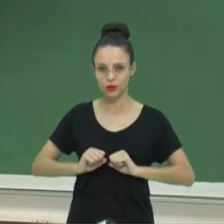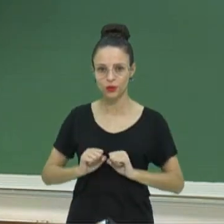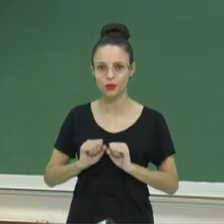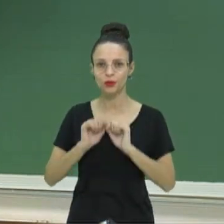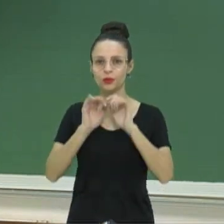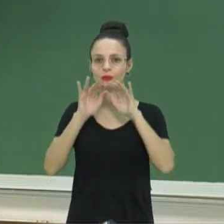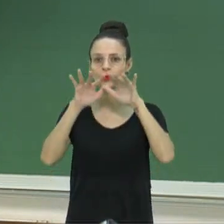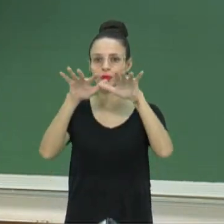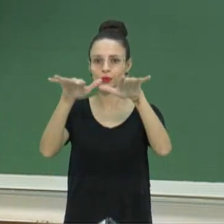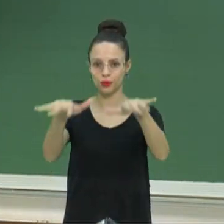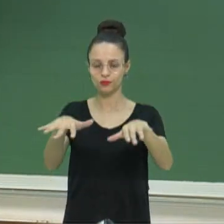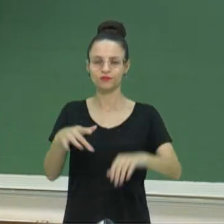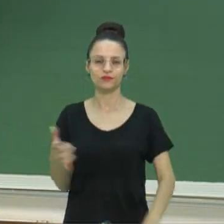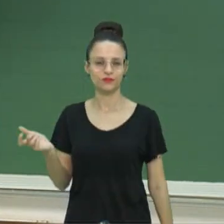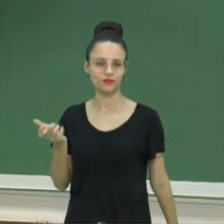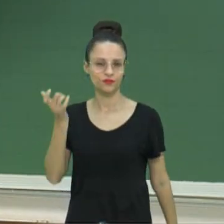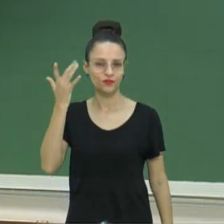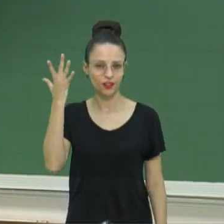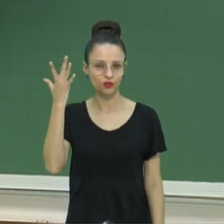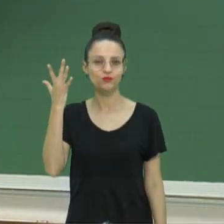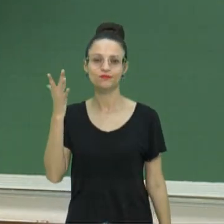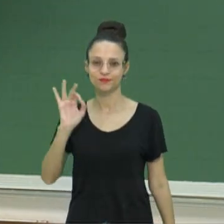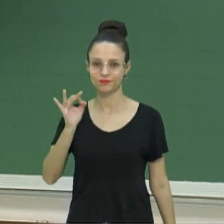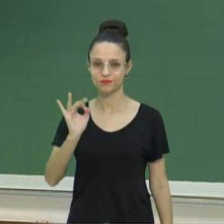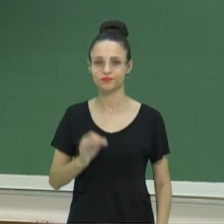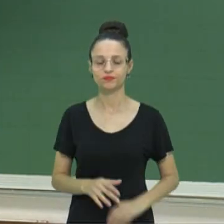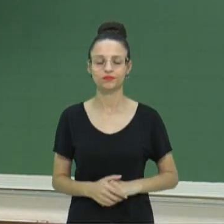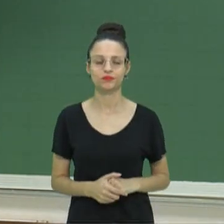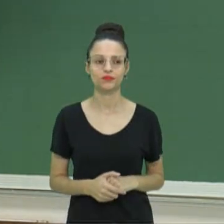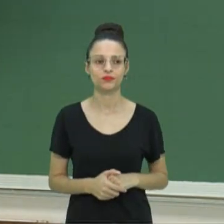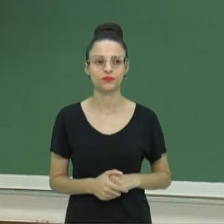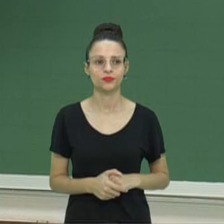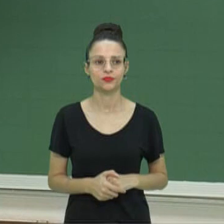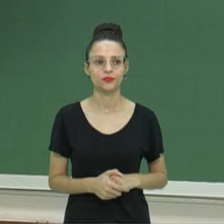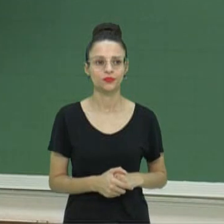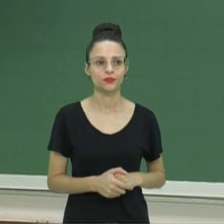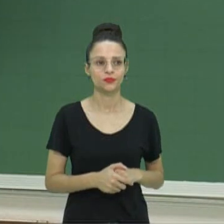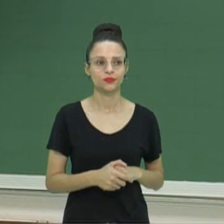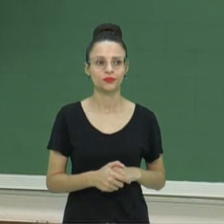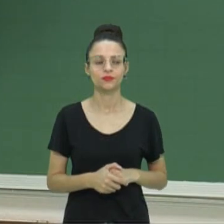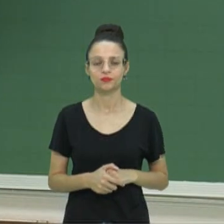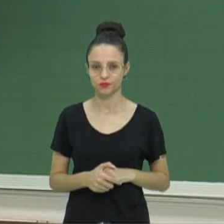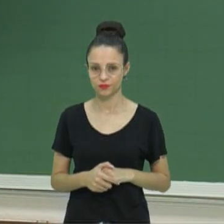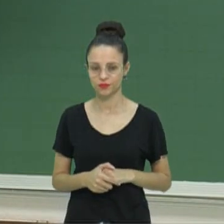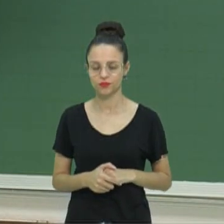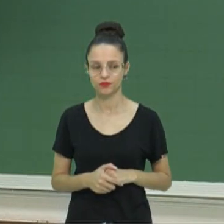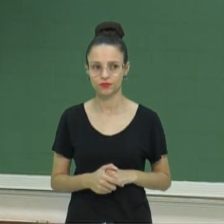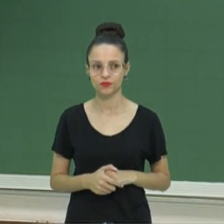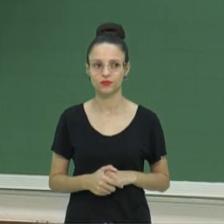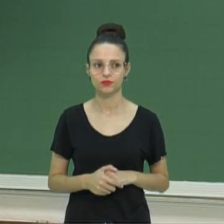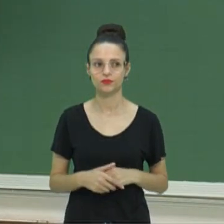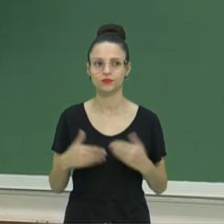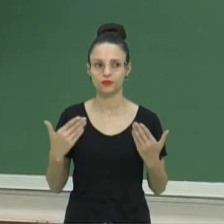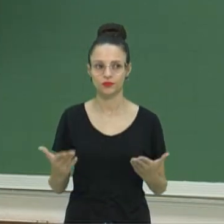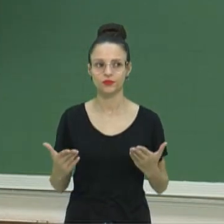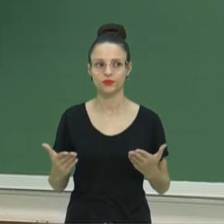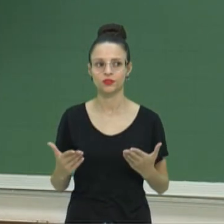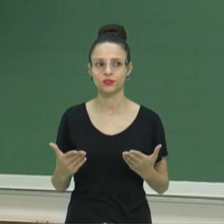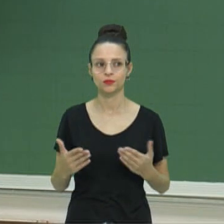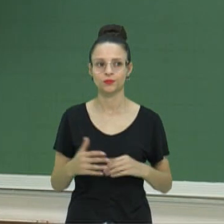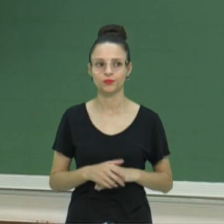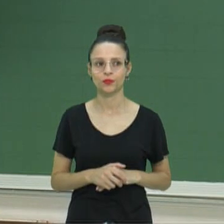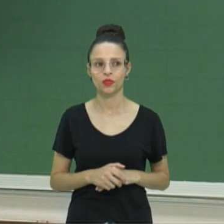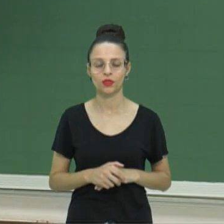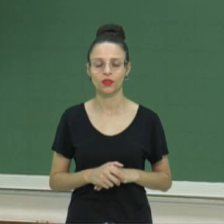expiração. Também fica fácil de estarmos realizando na prática esta definição, né? Então, ambos ato